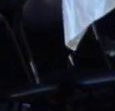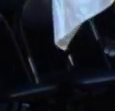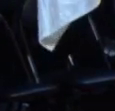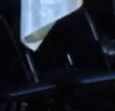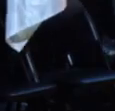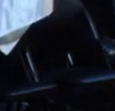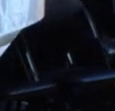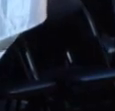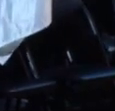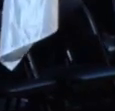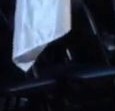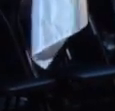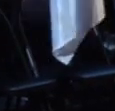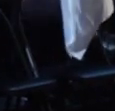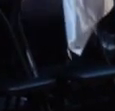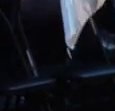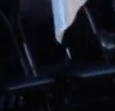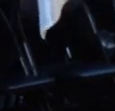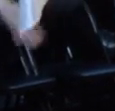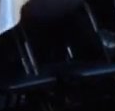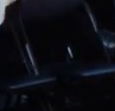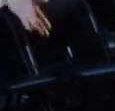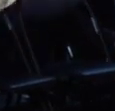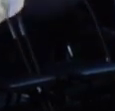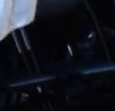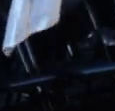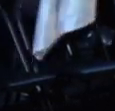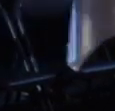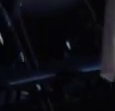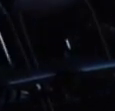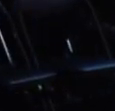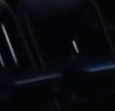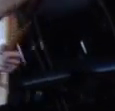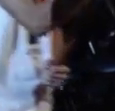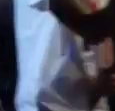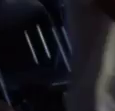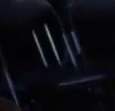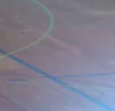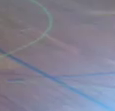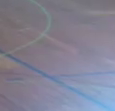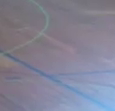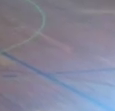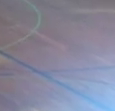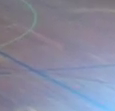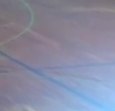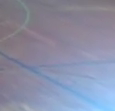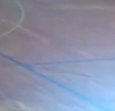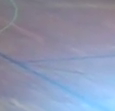Associação Cristã da Mocidade. Bem-vindos!